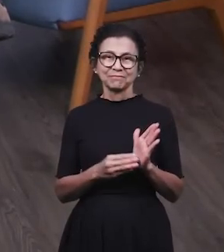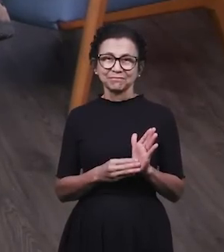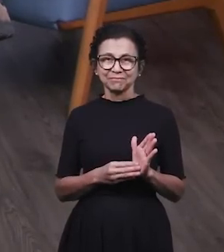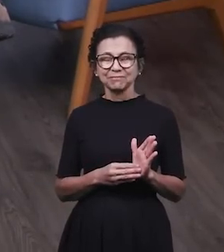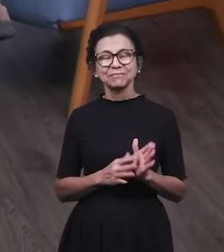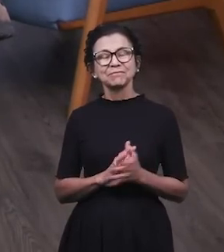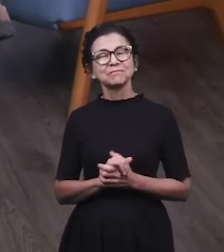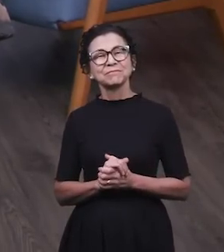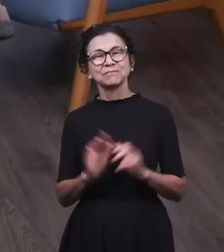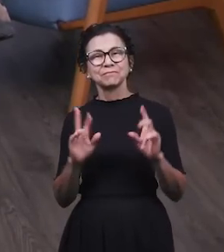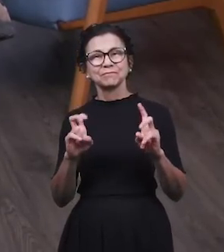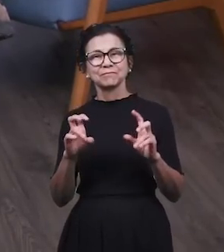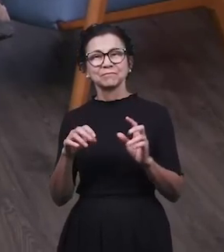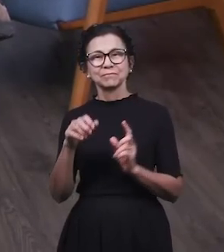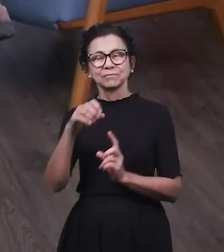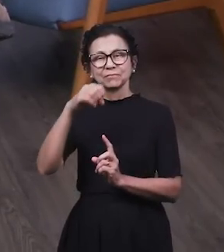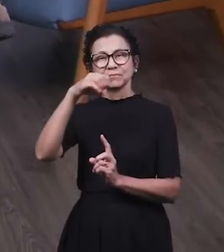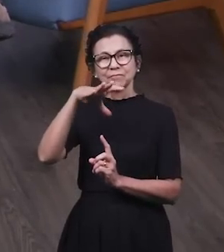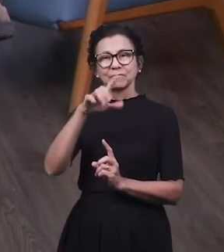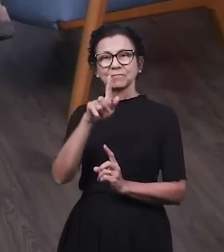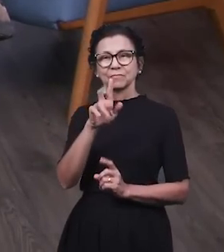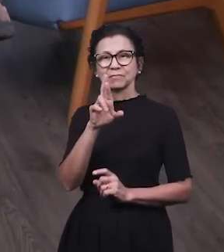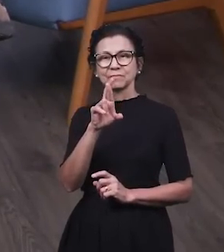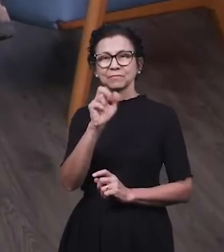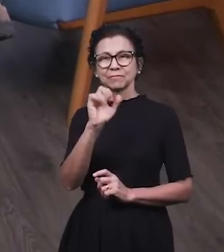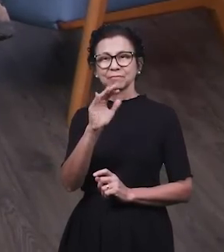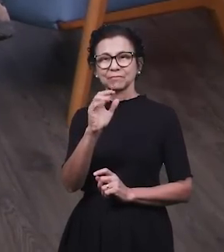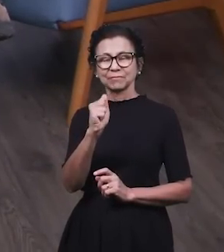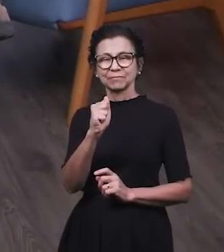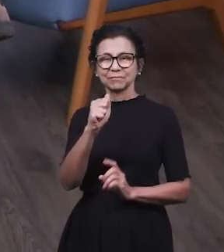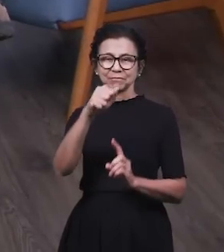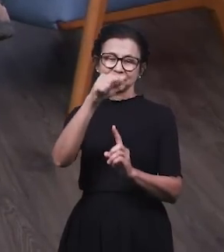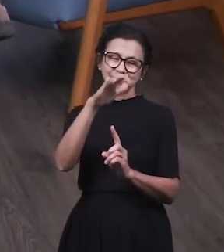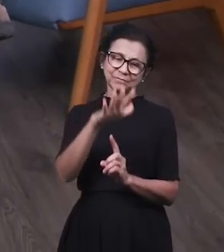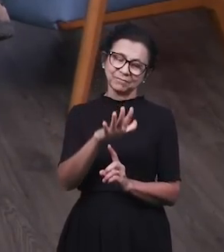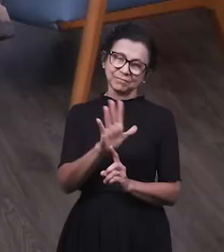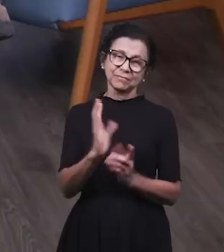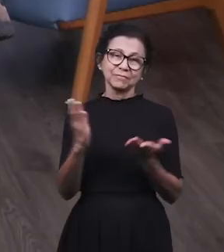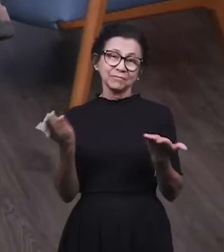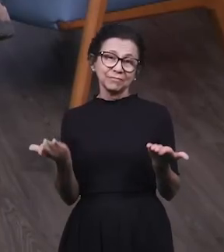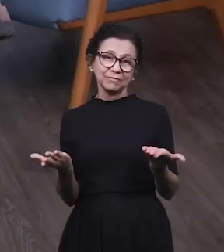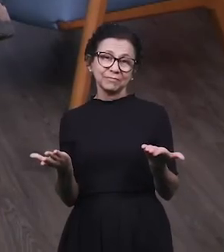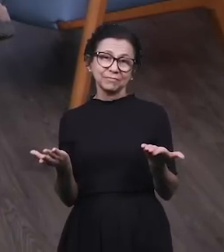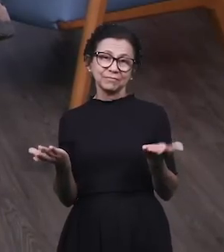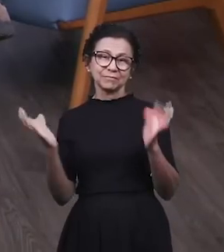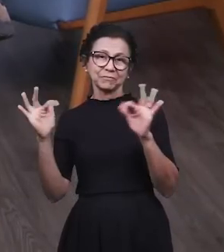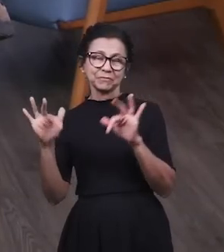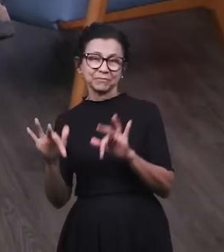volta a esse aspecto que é a semente que é oferecida de maneira